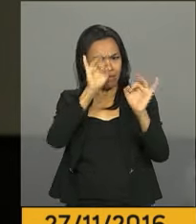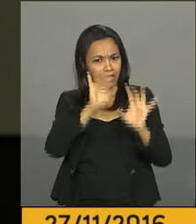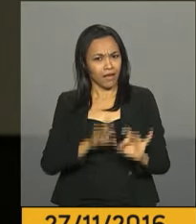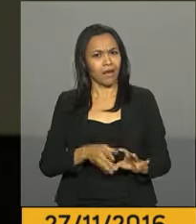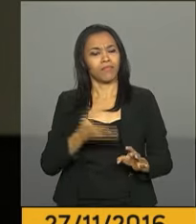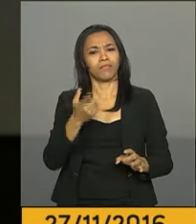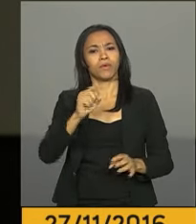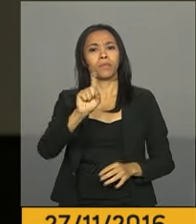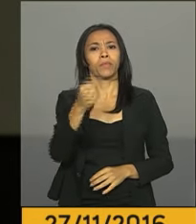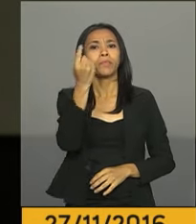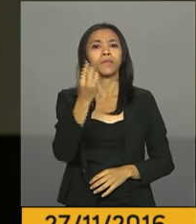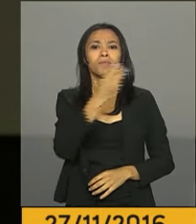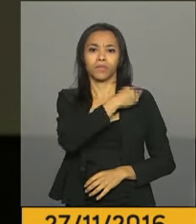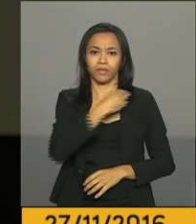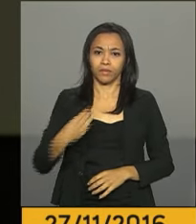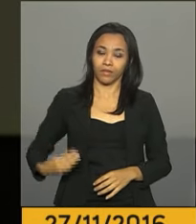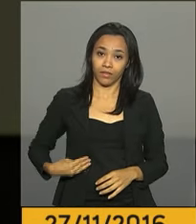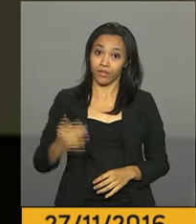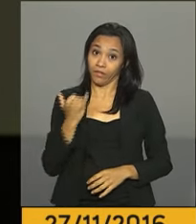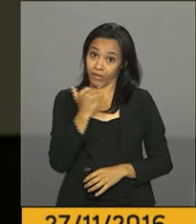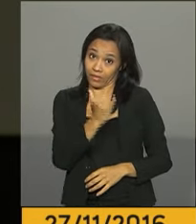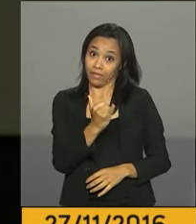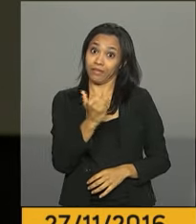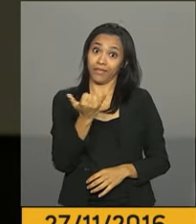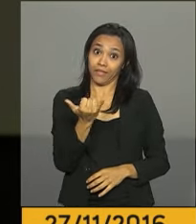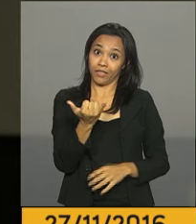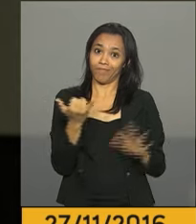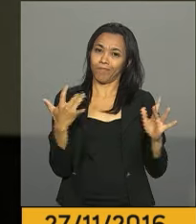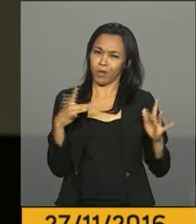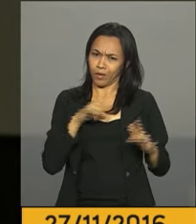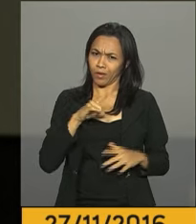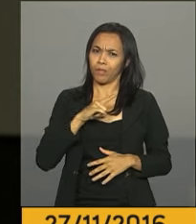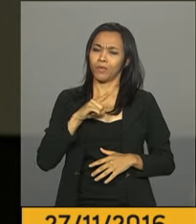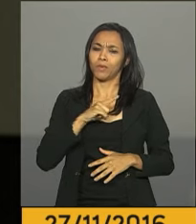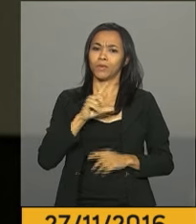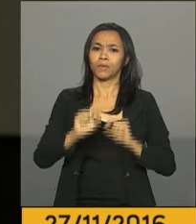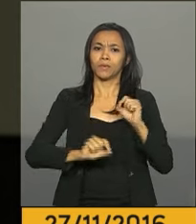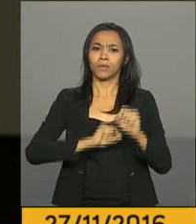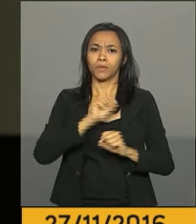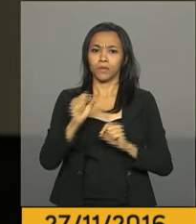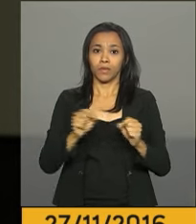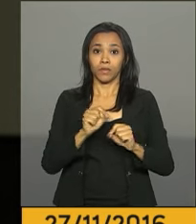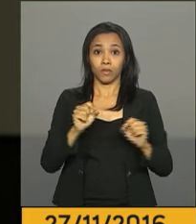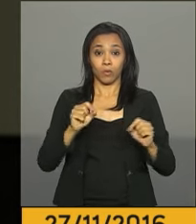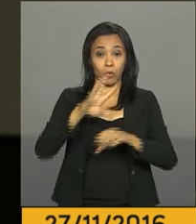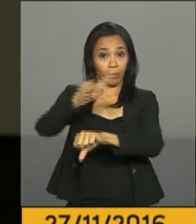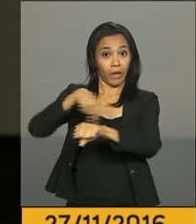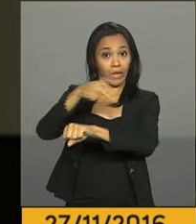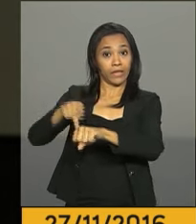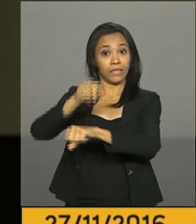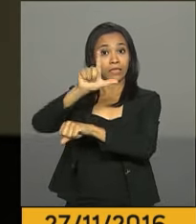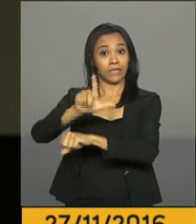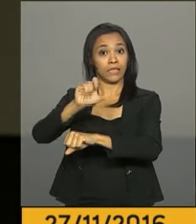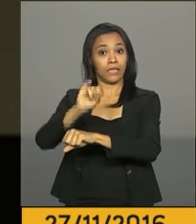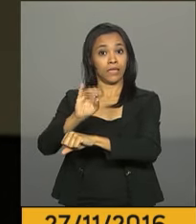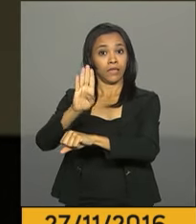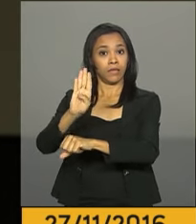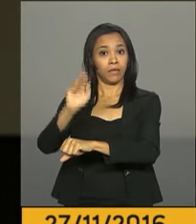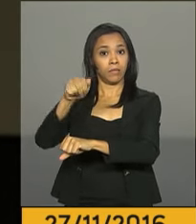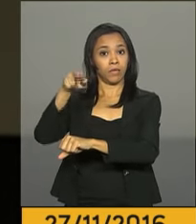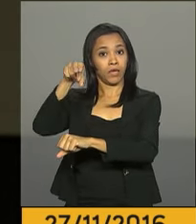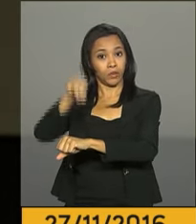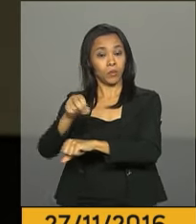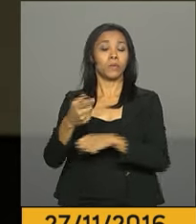senhor primeiro-ministro, veja a relação intensa que existe entre o Líbano e o Brasil.